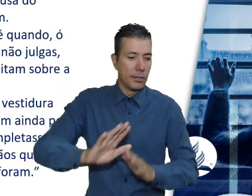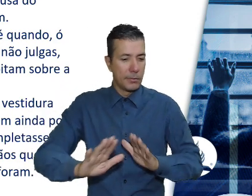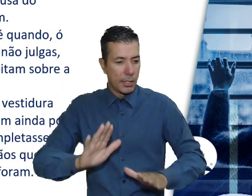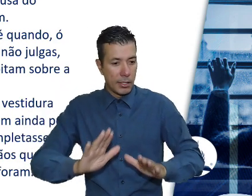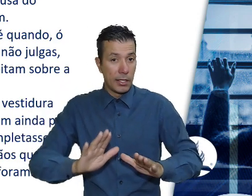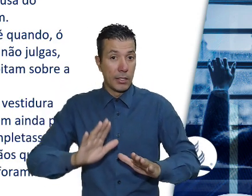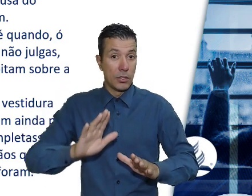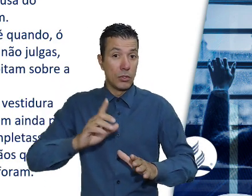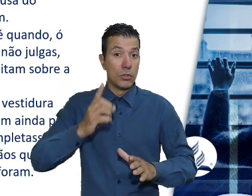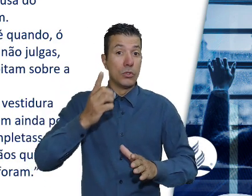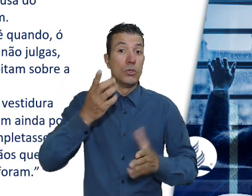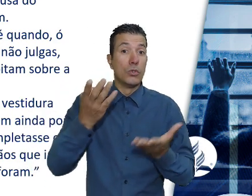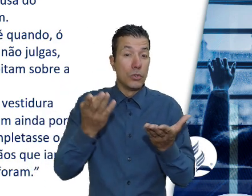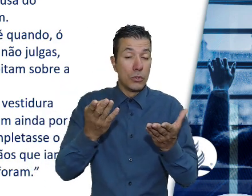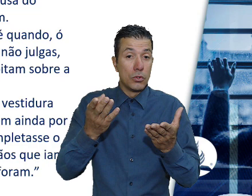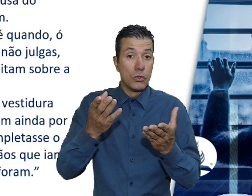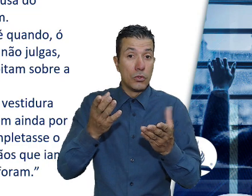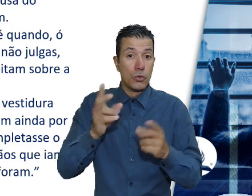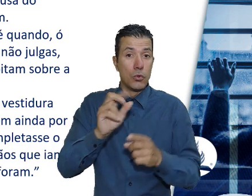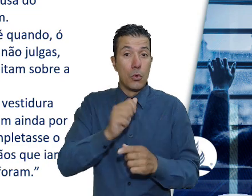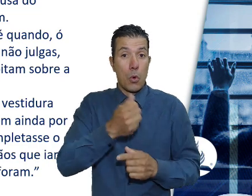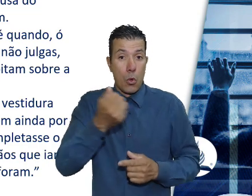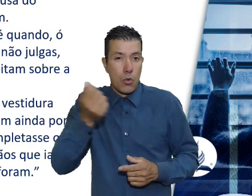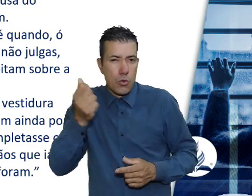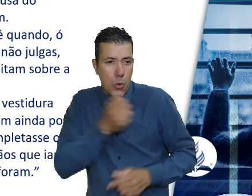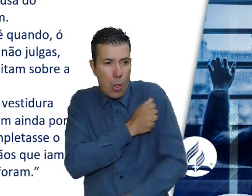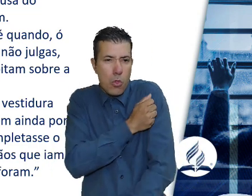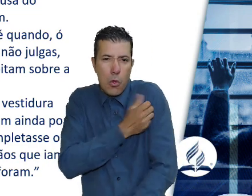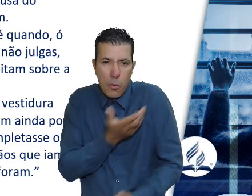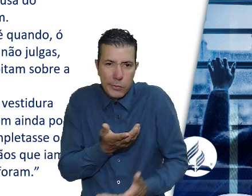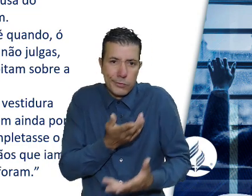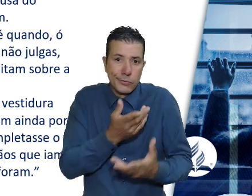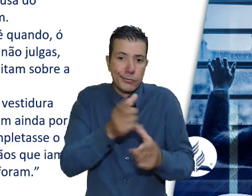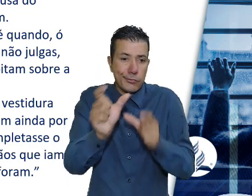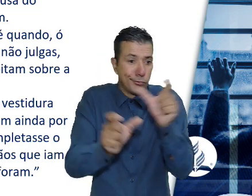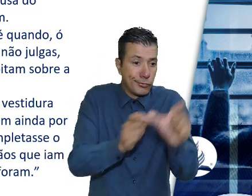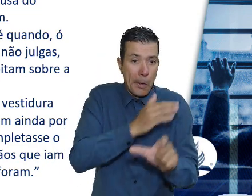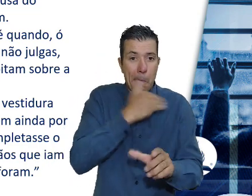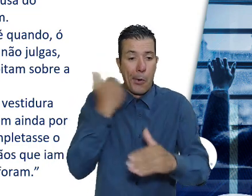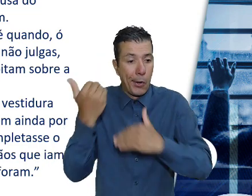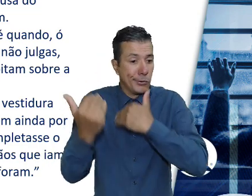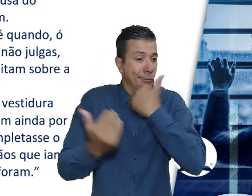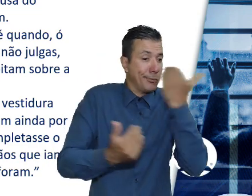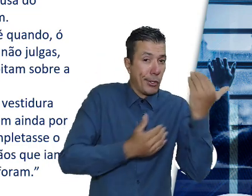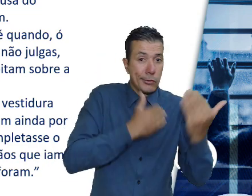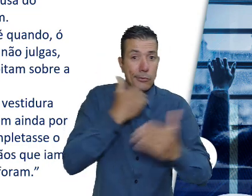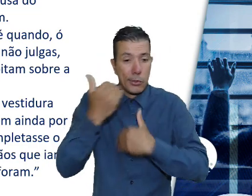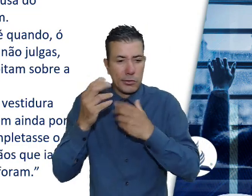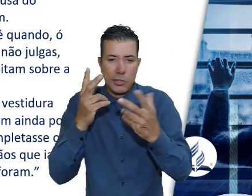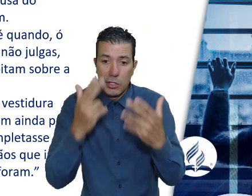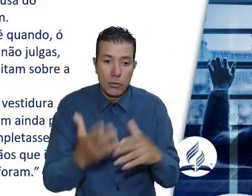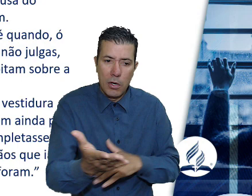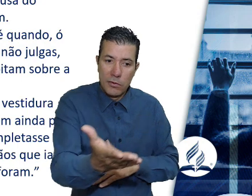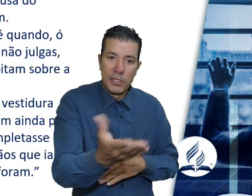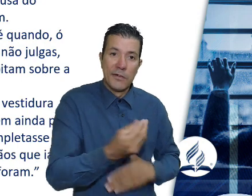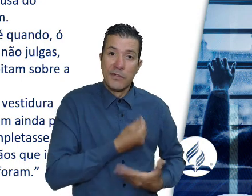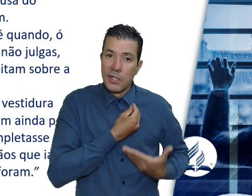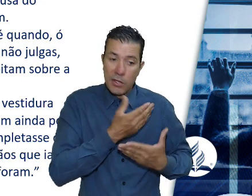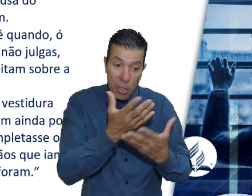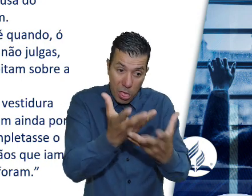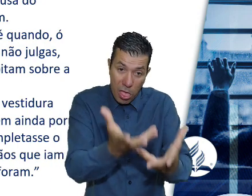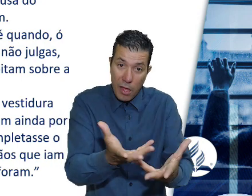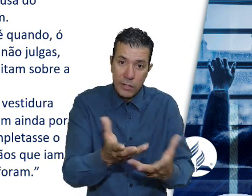se completasse o número de seus conservos e seus irmãos, que iam ser mortos como igualmente eles foram. Aqui,